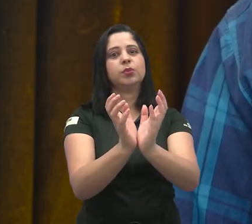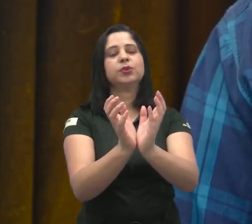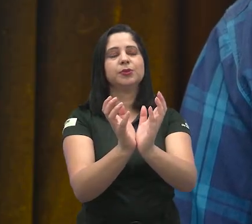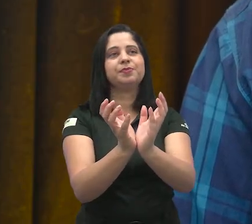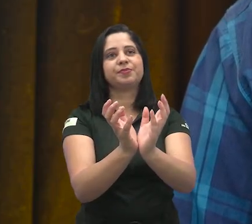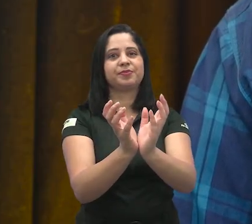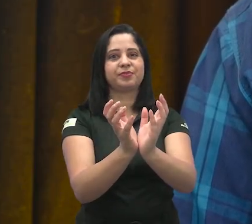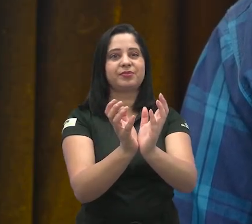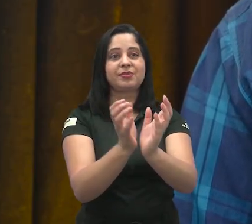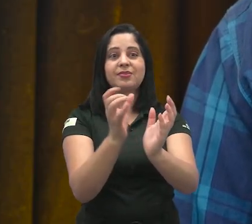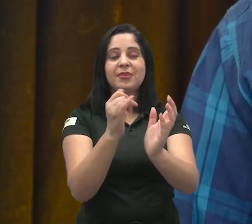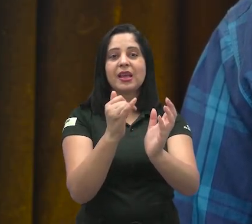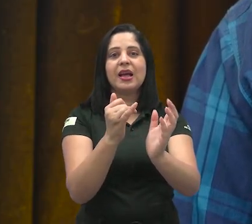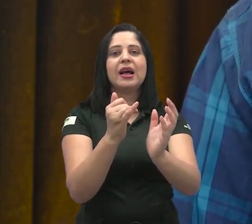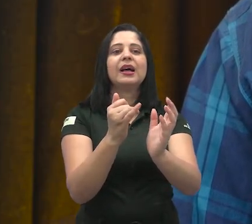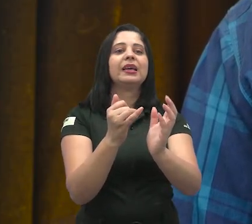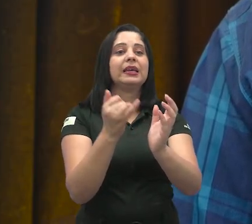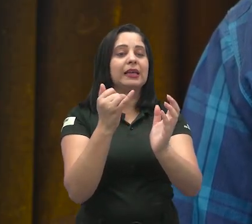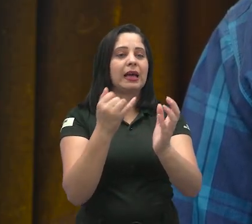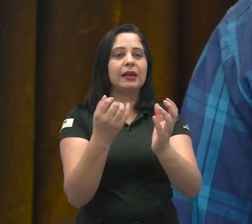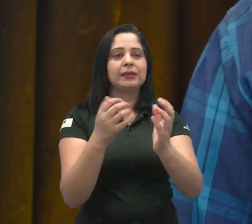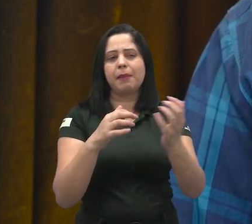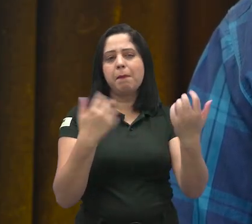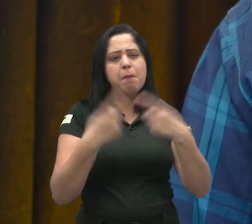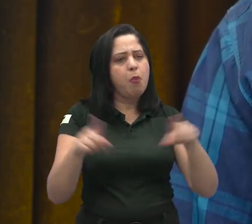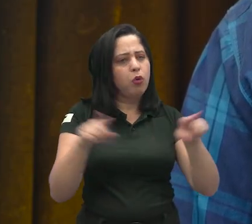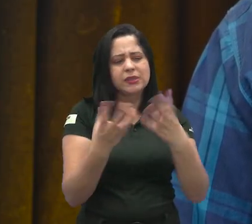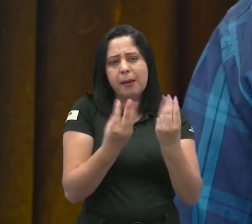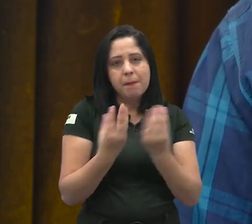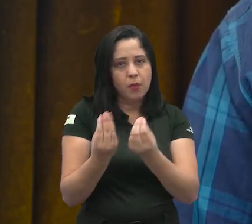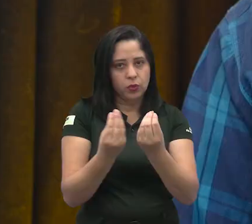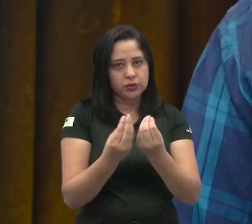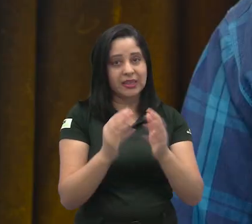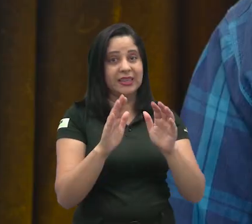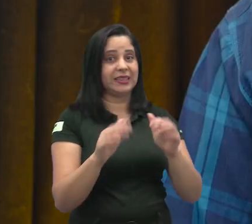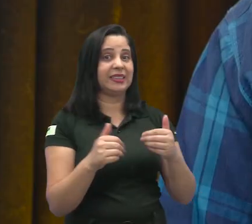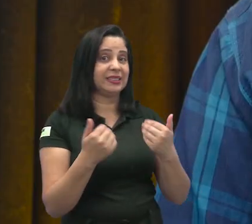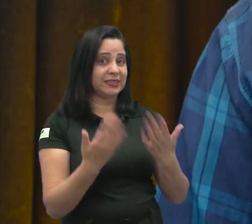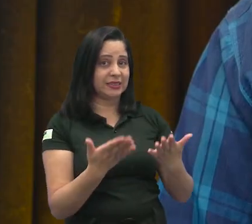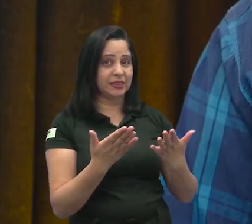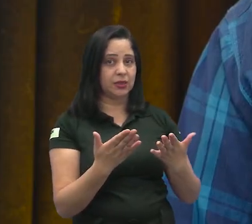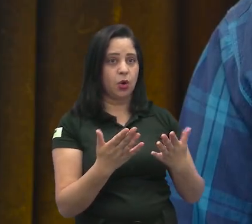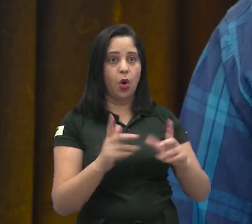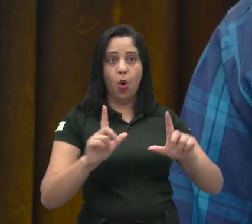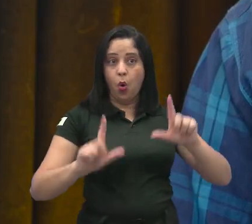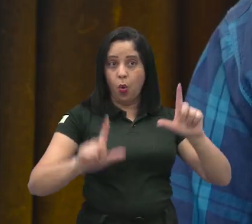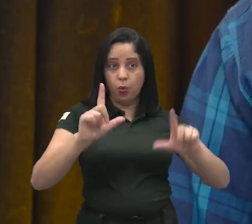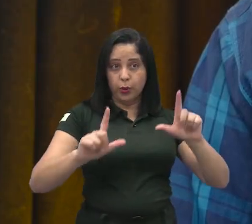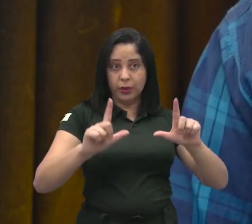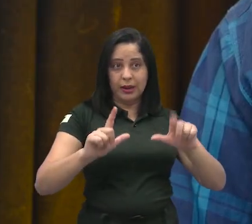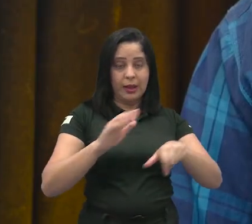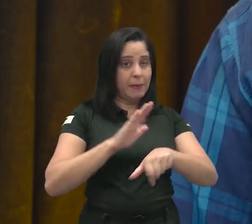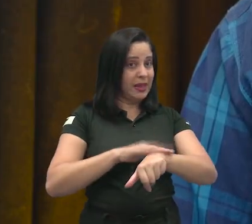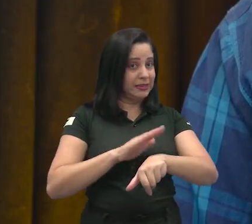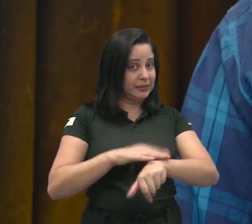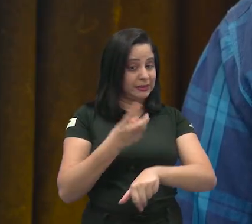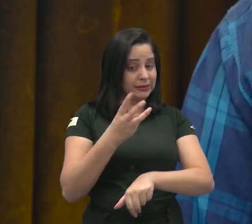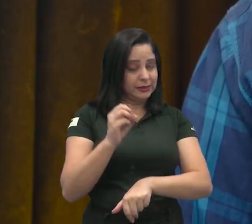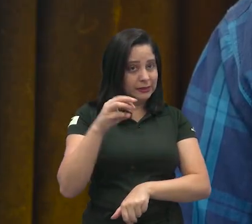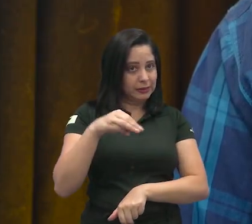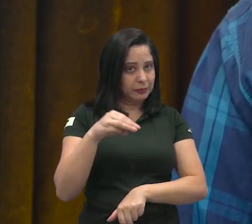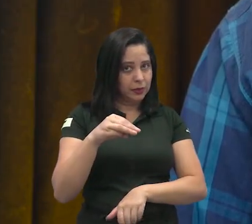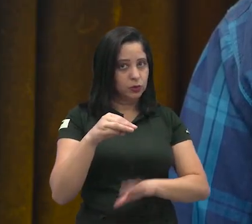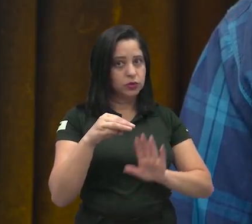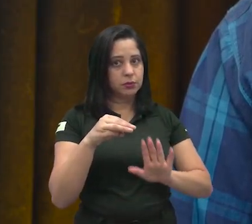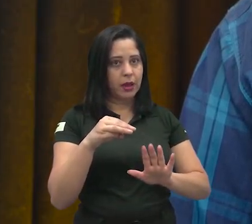Mas eu acho que é legal que as pessoas entendam o processo da gravação. É um programa muito curto, de 30 minutos, mas que a